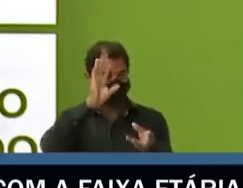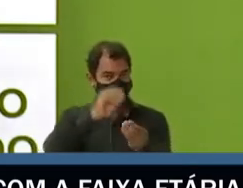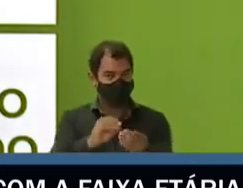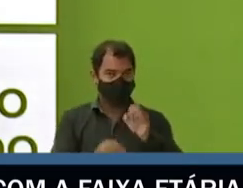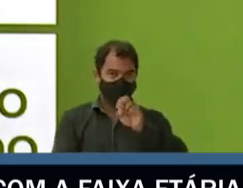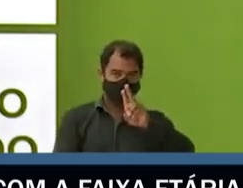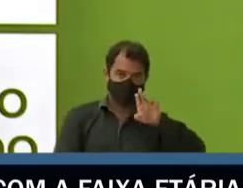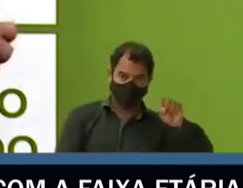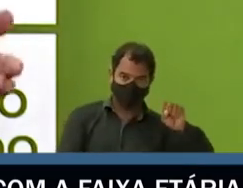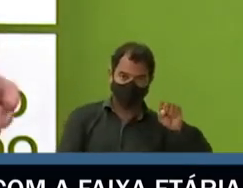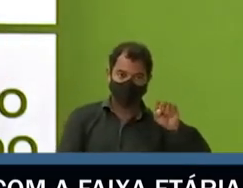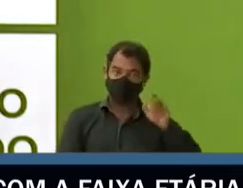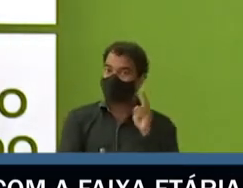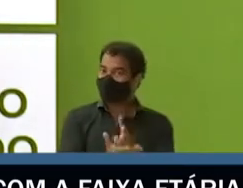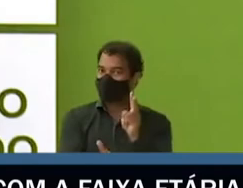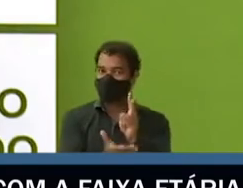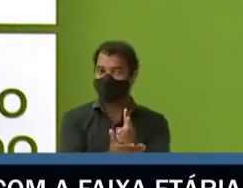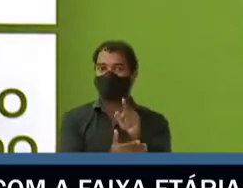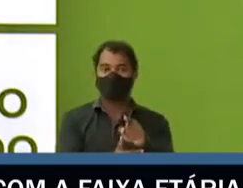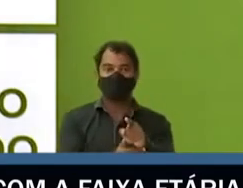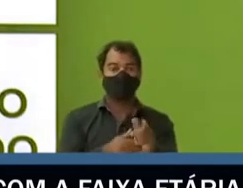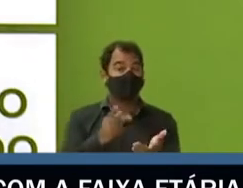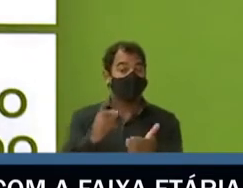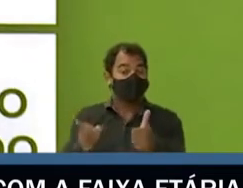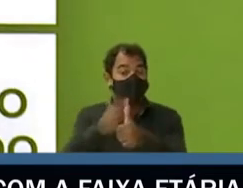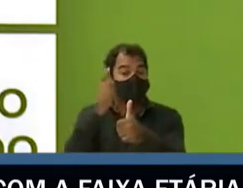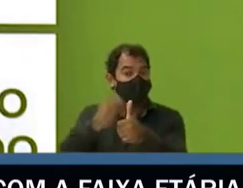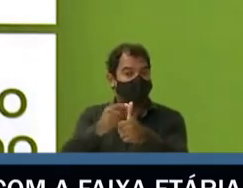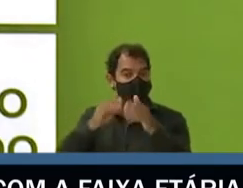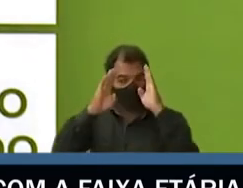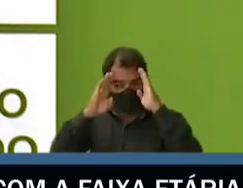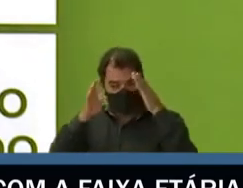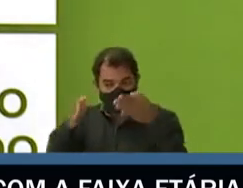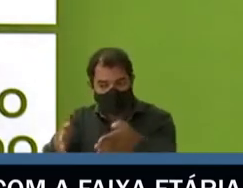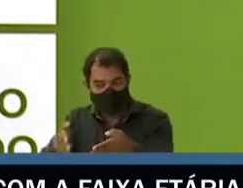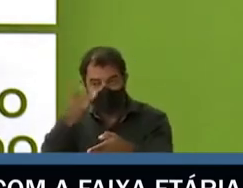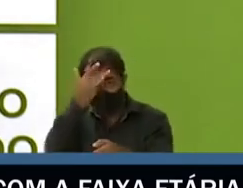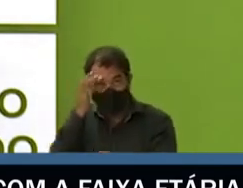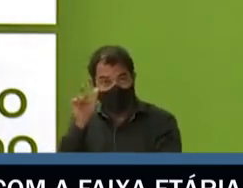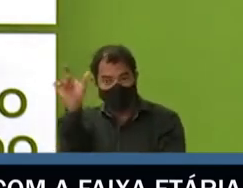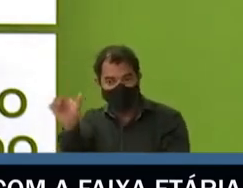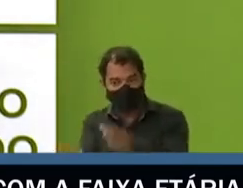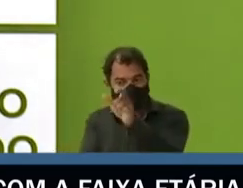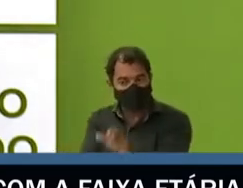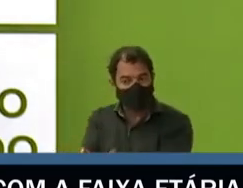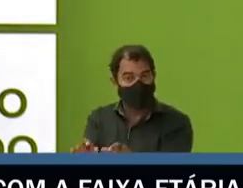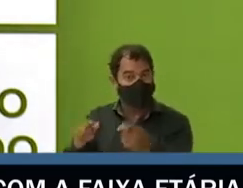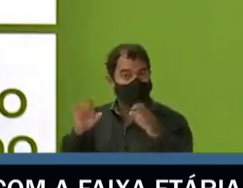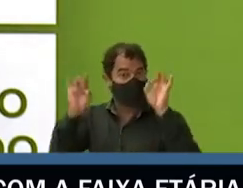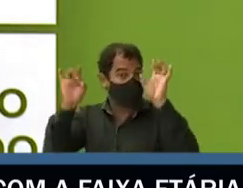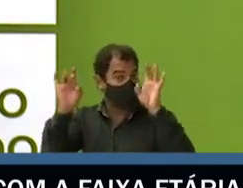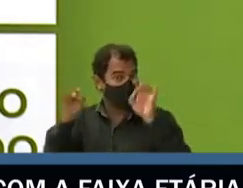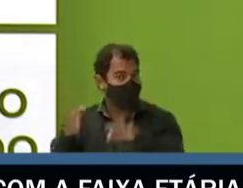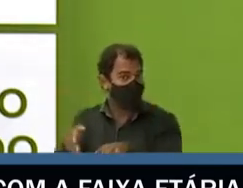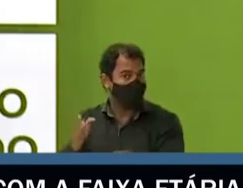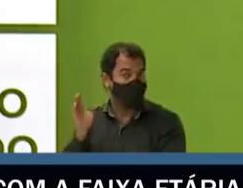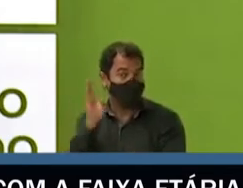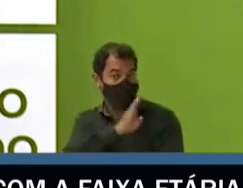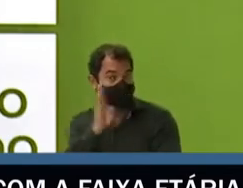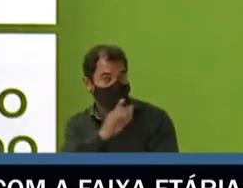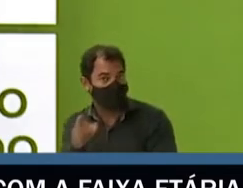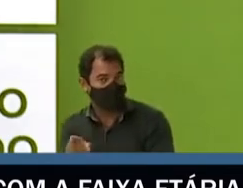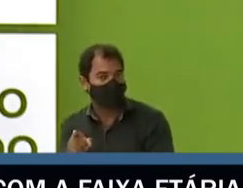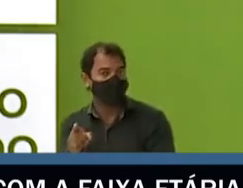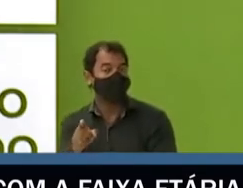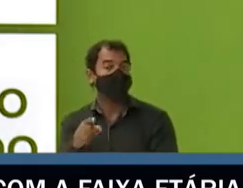premissa básica olhar as pessoas mais vulneráveis, já cumprimos esse papel. E agora a